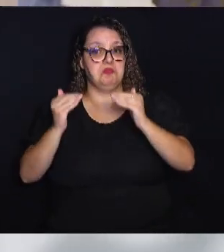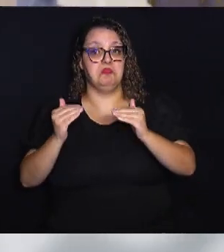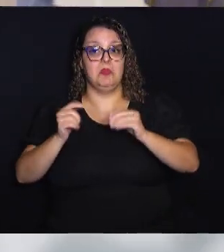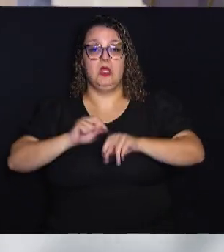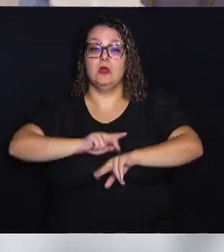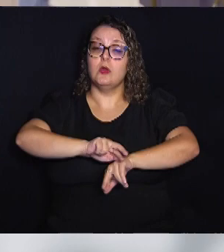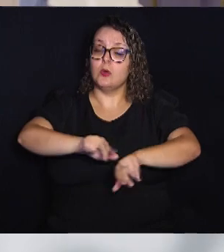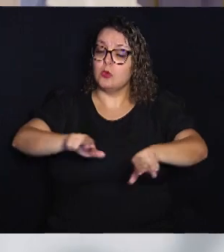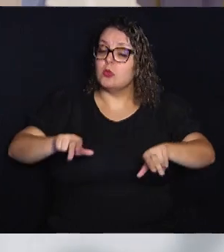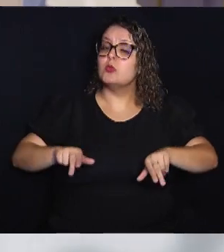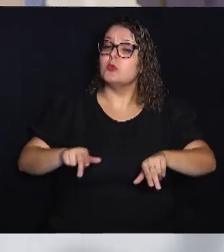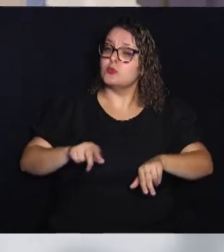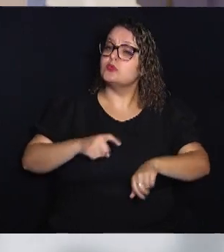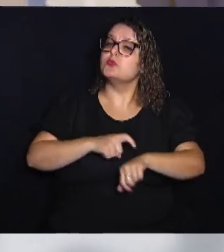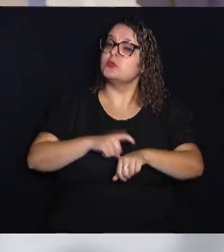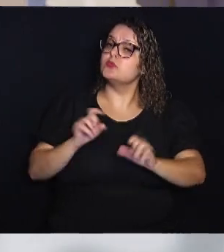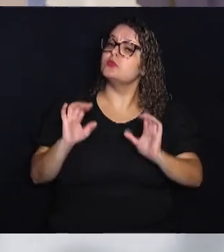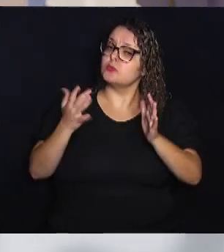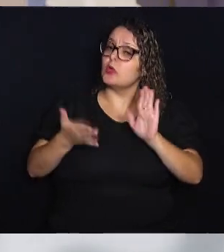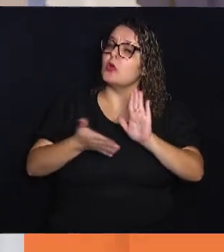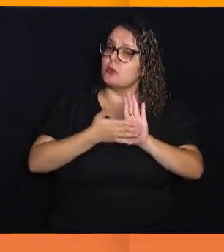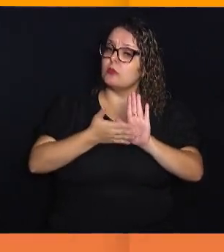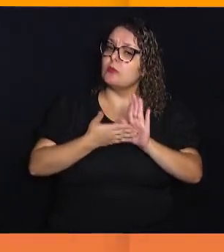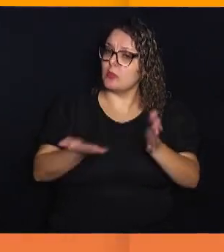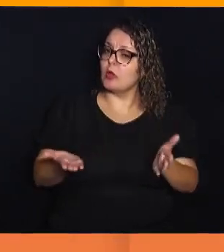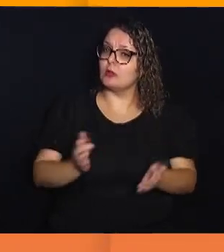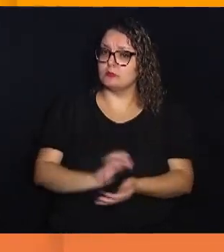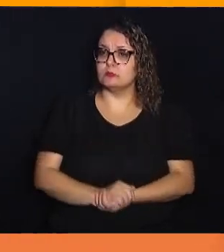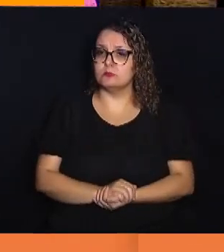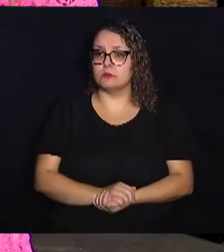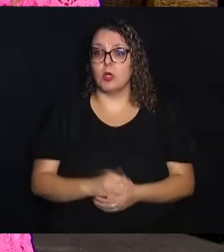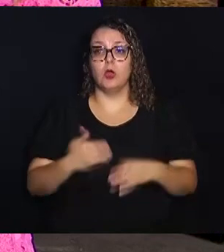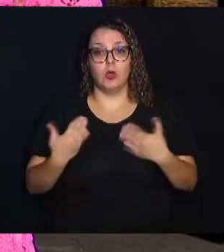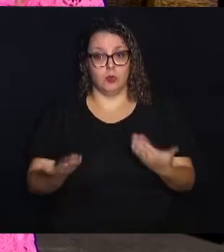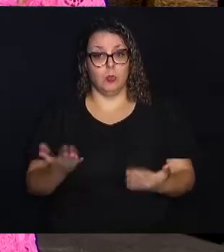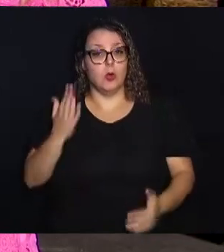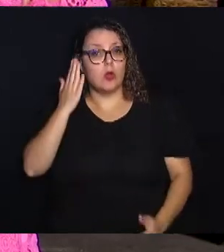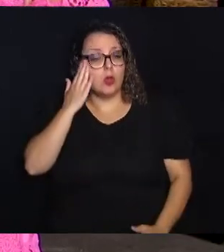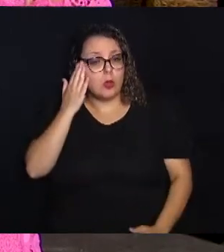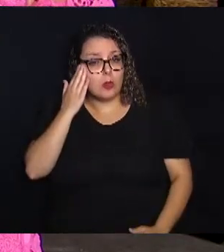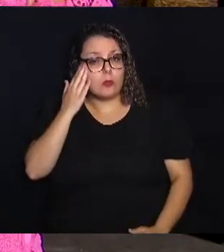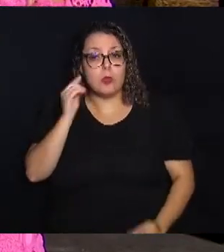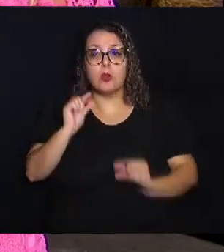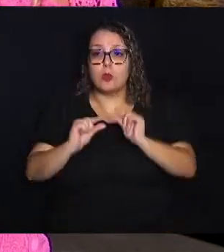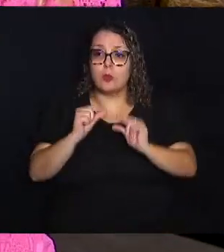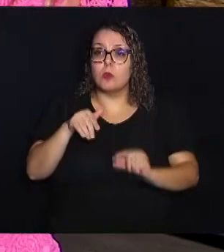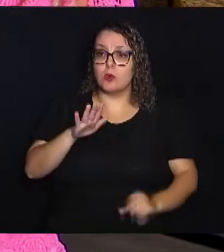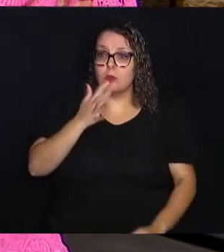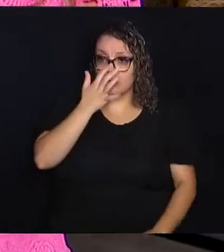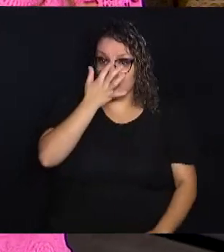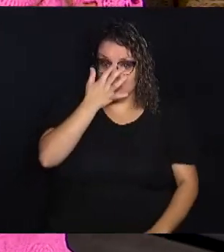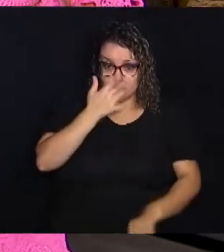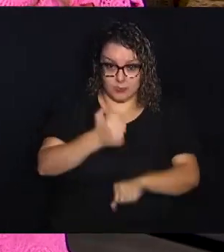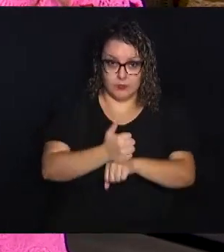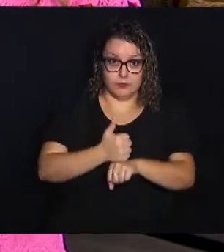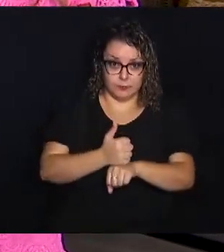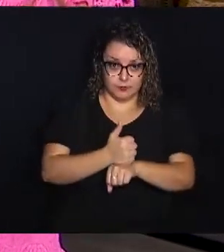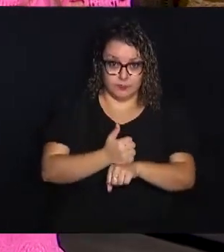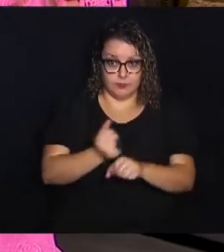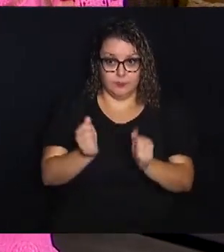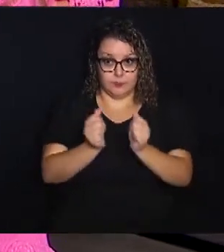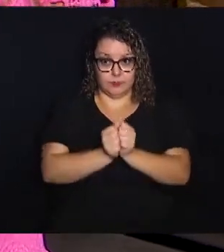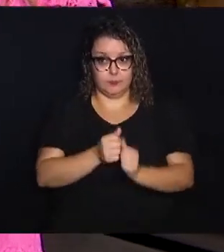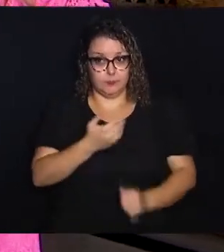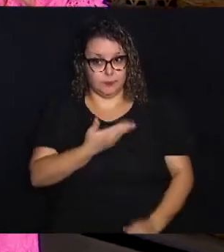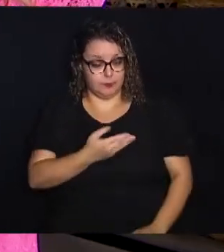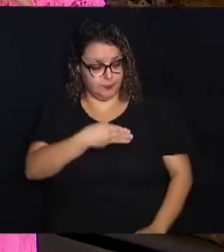uma variedade de ocasiões e propósitos. Bom, e para a gente entender um pouco mais sobre essa profissão,